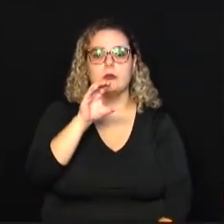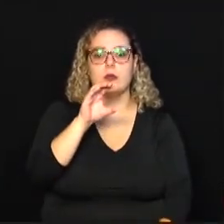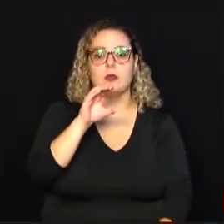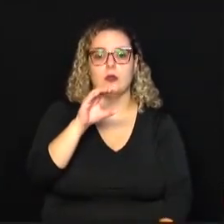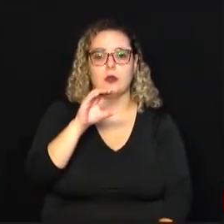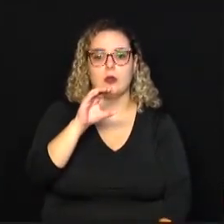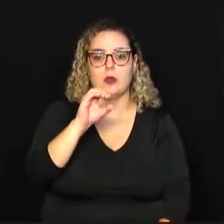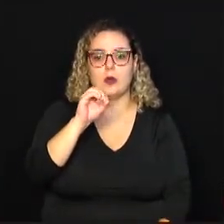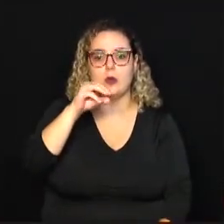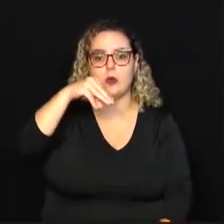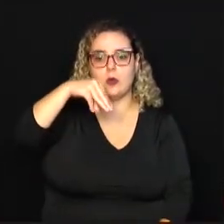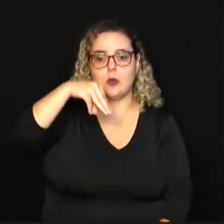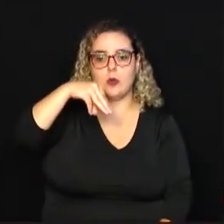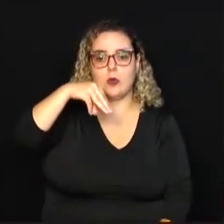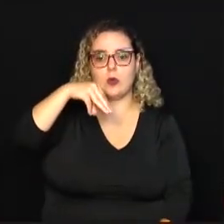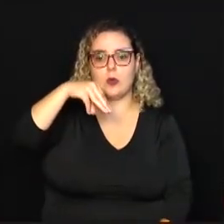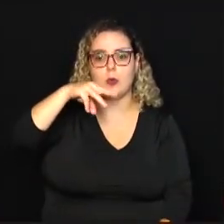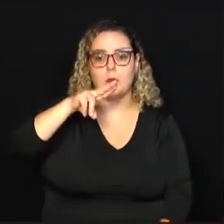e-mail